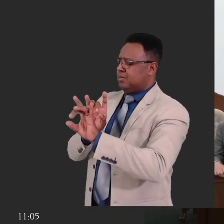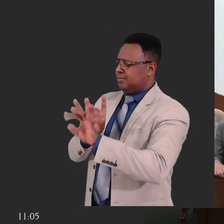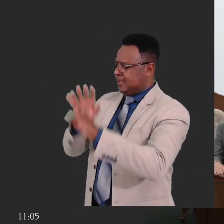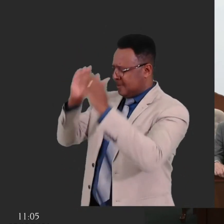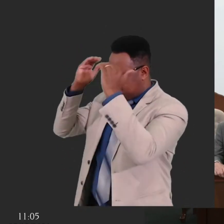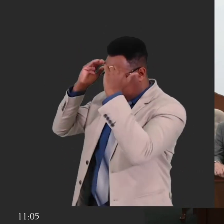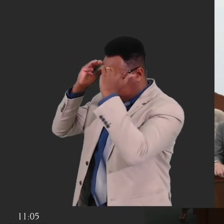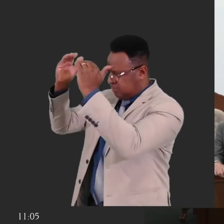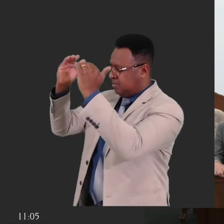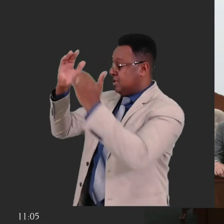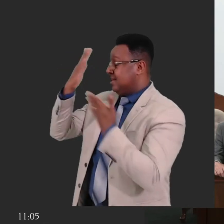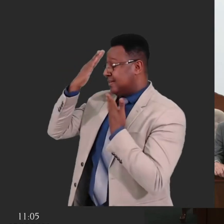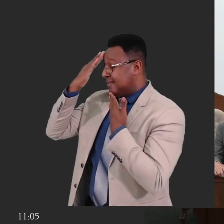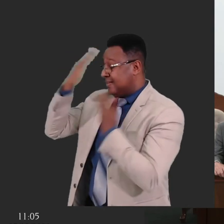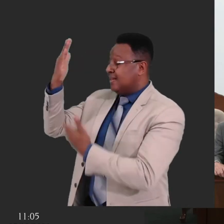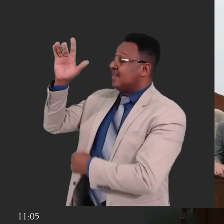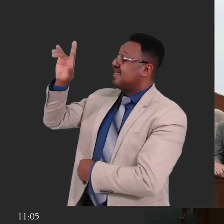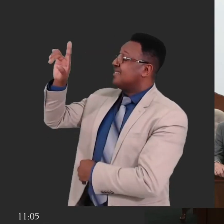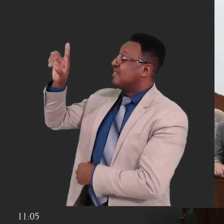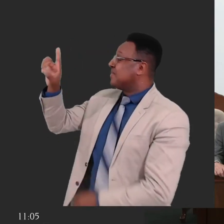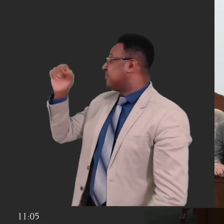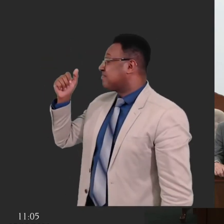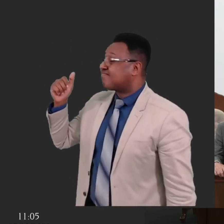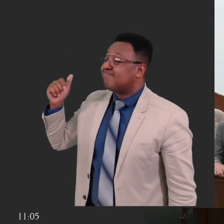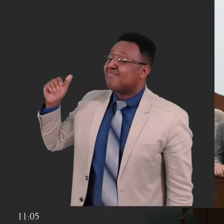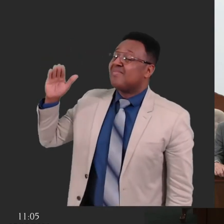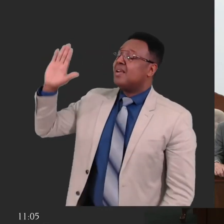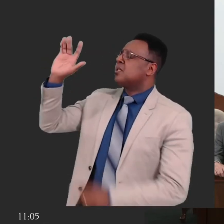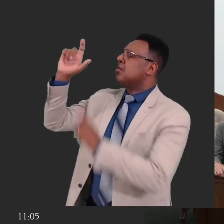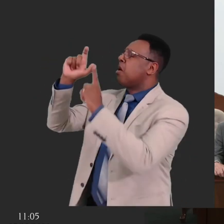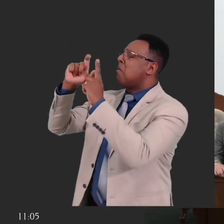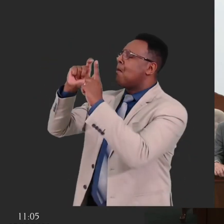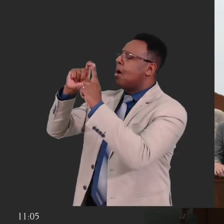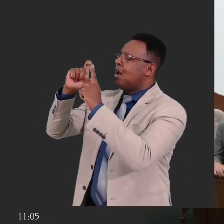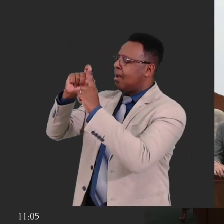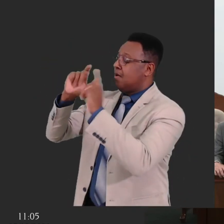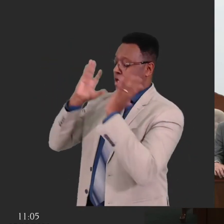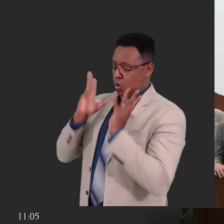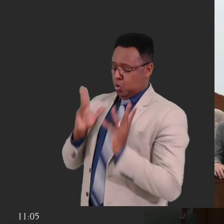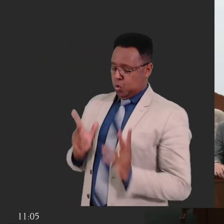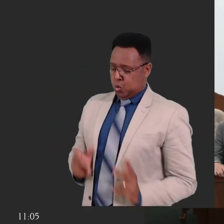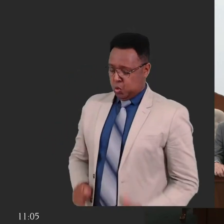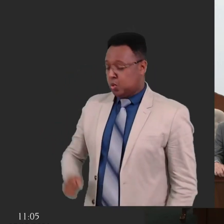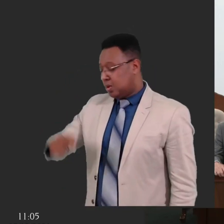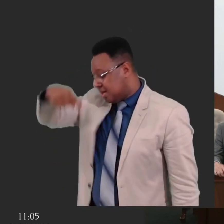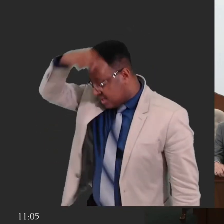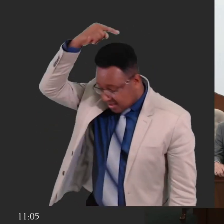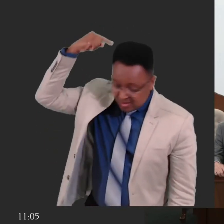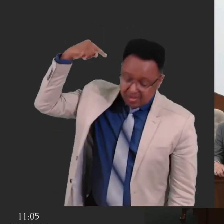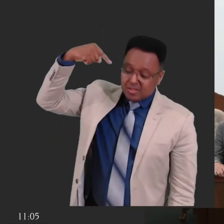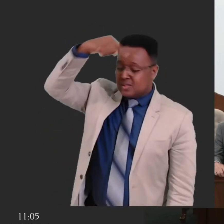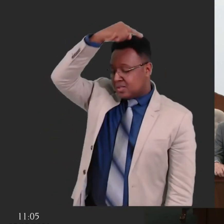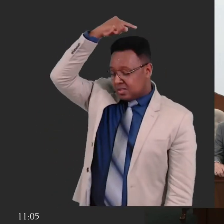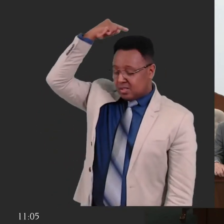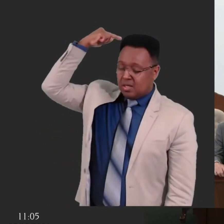te damos maiormente esta palavra que limpou, lavou, purificou, aleluia, santificou, nos